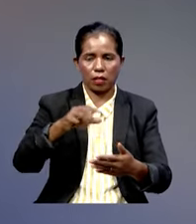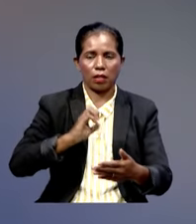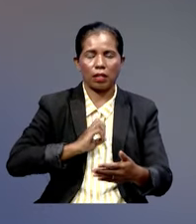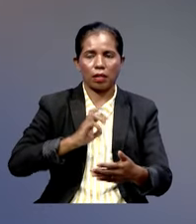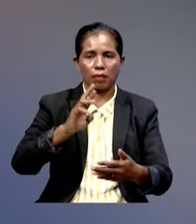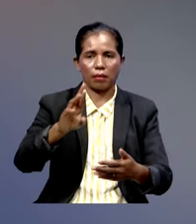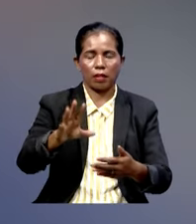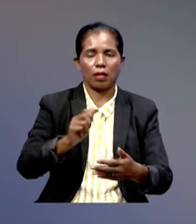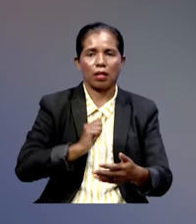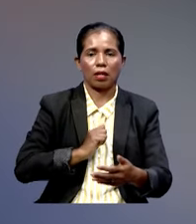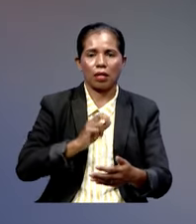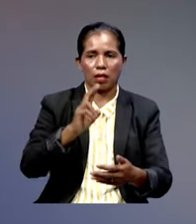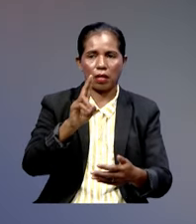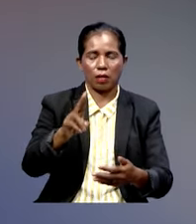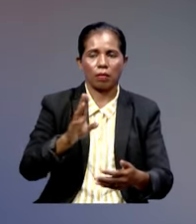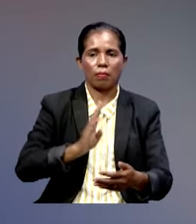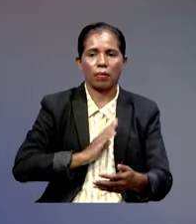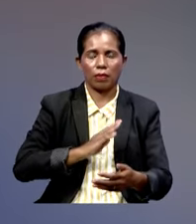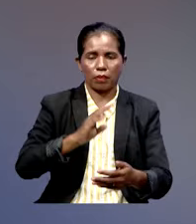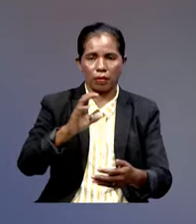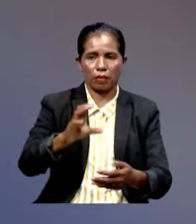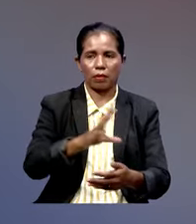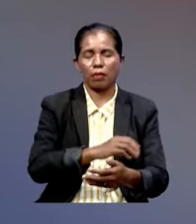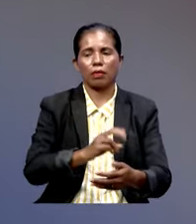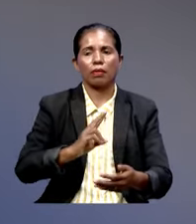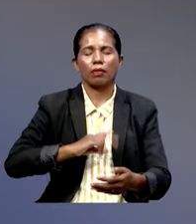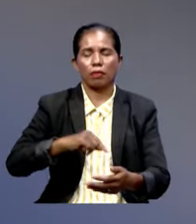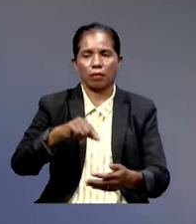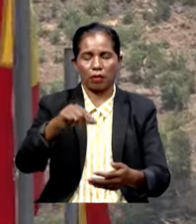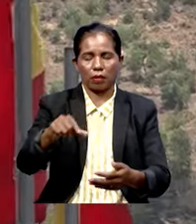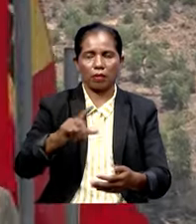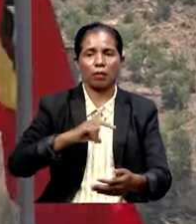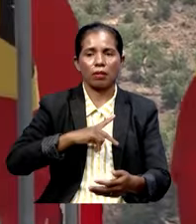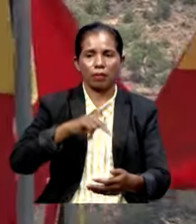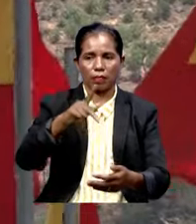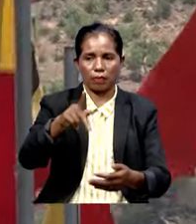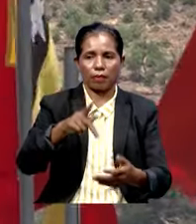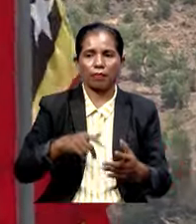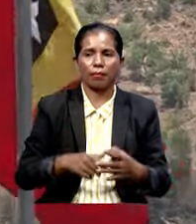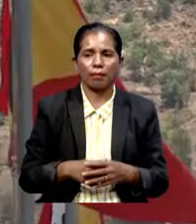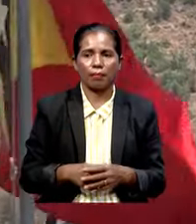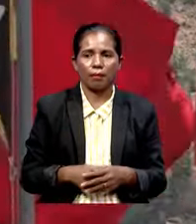aidiu baukau vikete olaten.